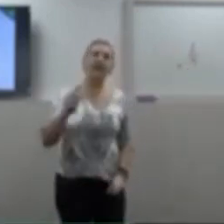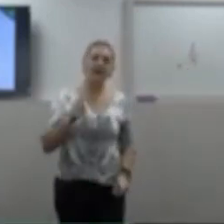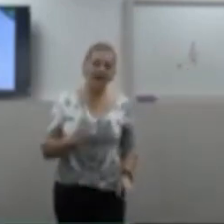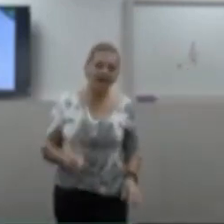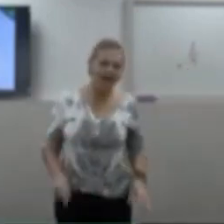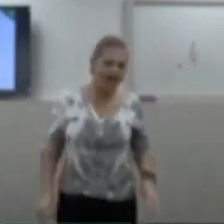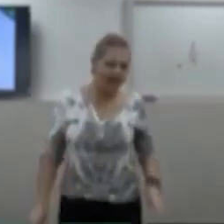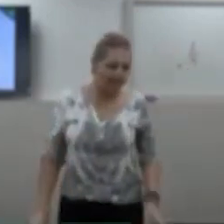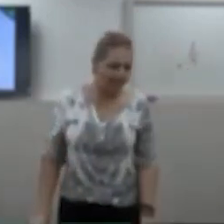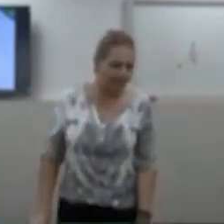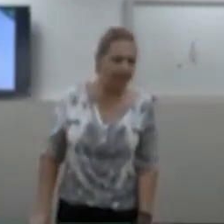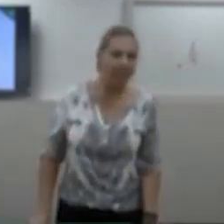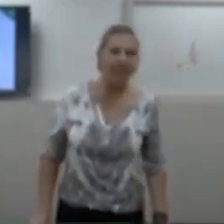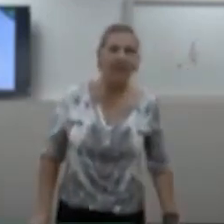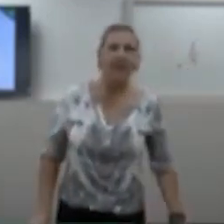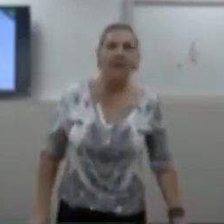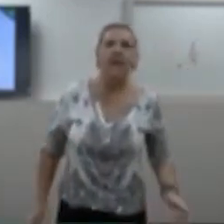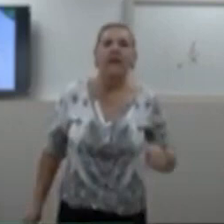lembra? Ah!